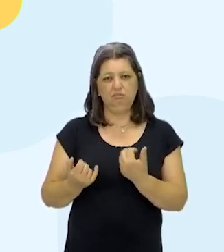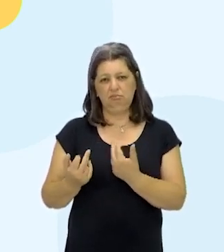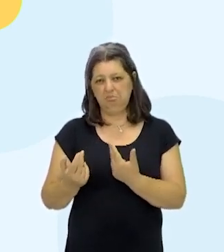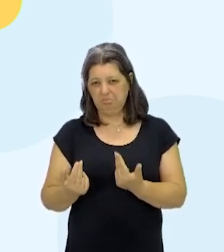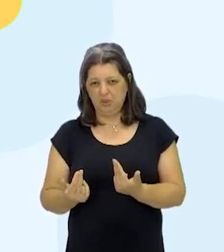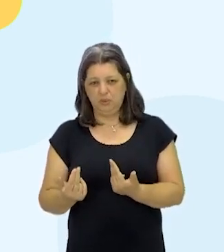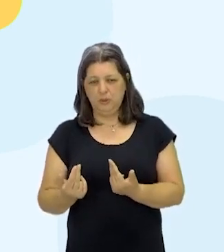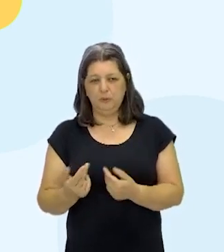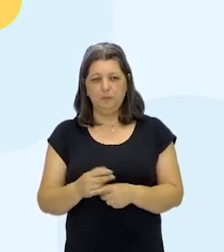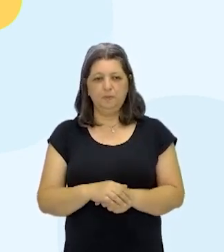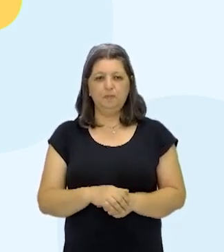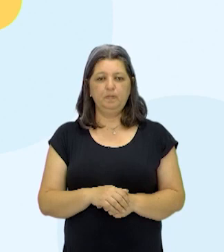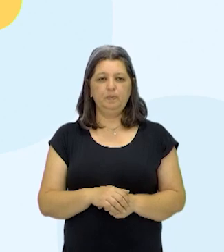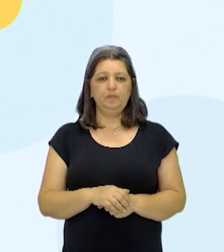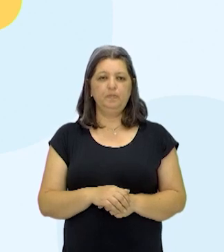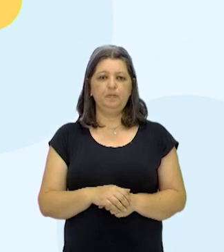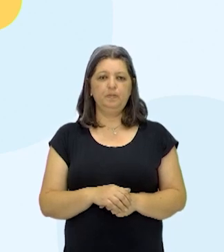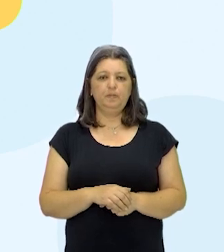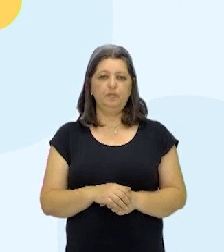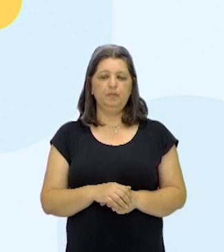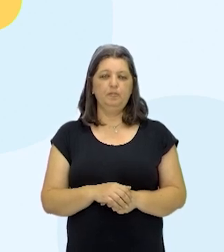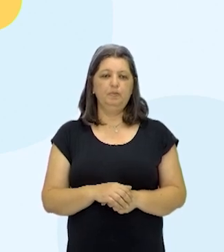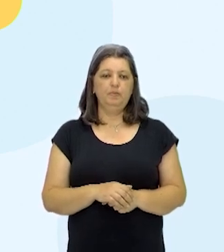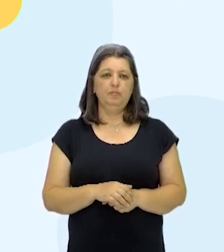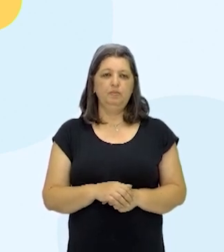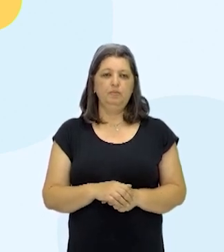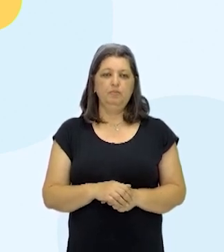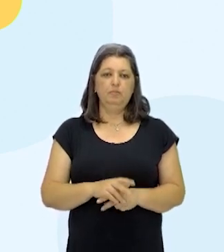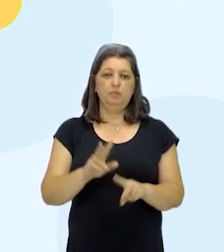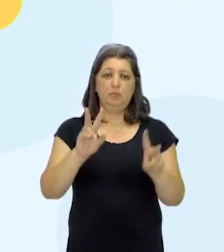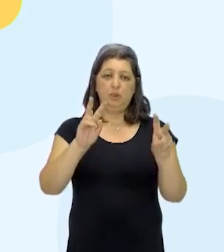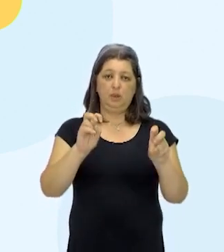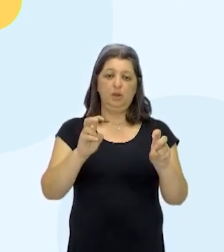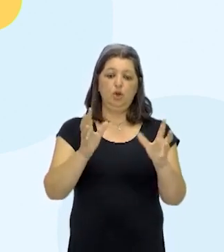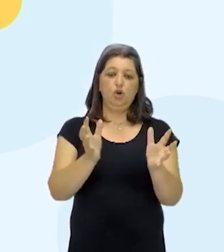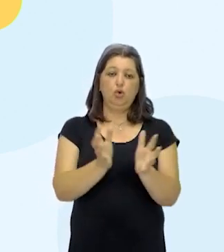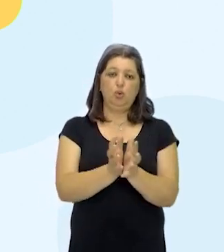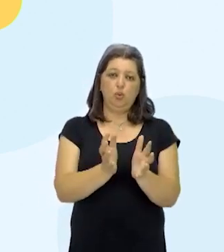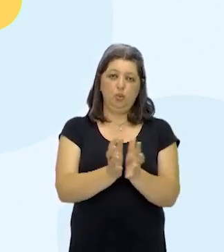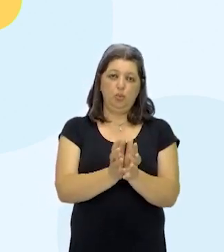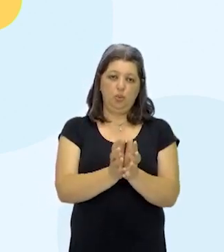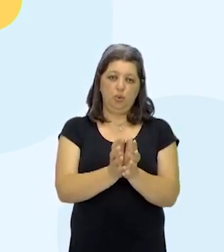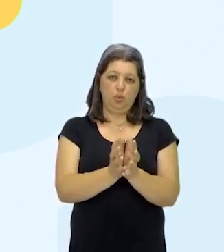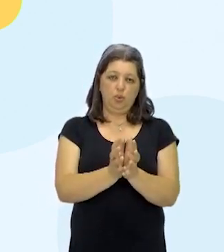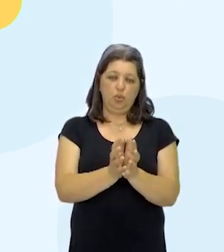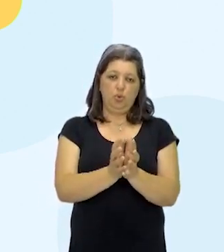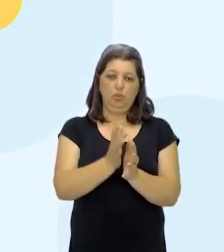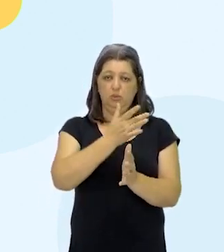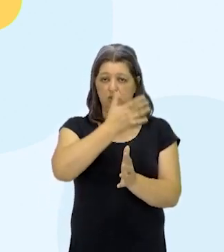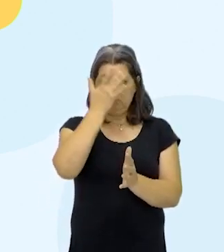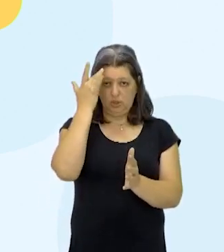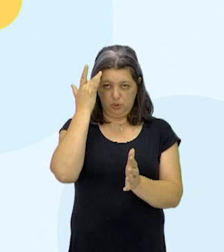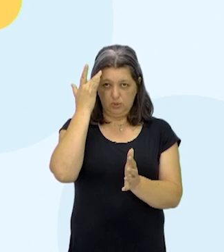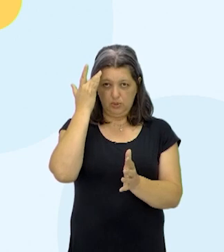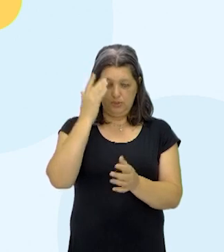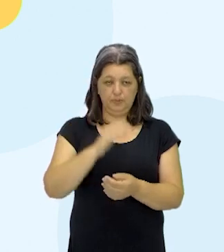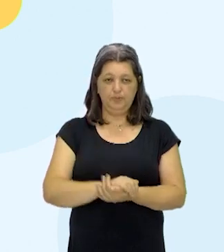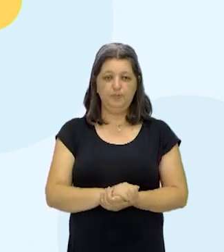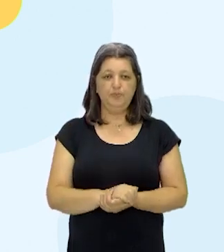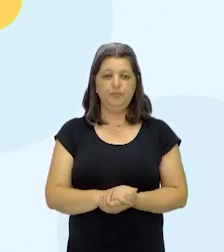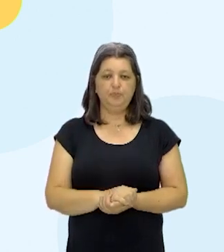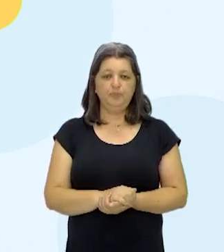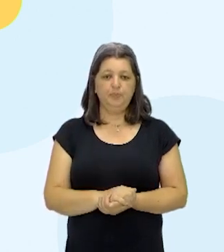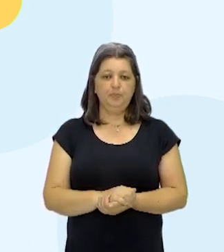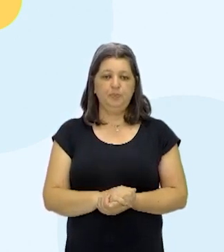a group or class of people. Sobre um grupo ou uma classe de pessoas. Ok? Então,